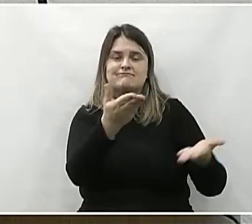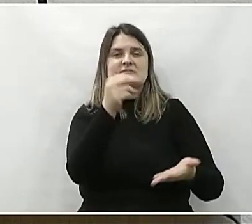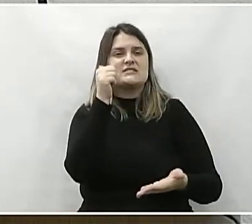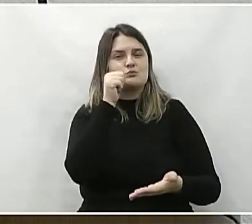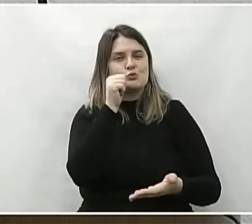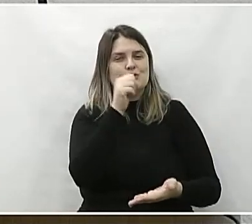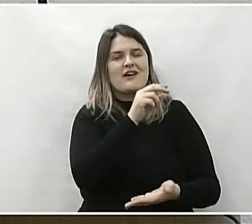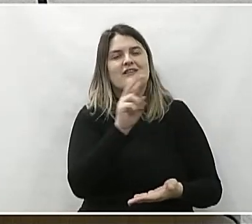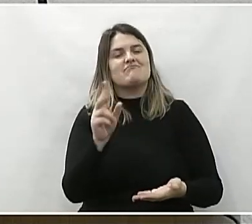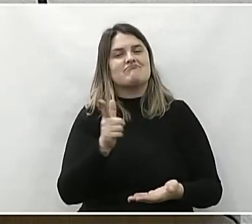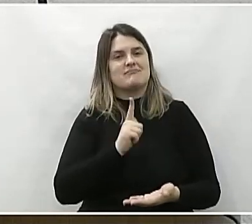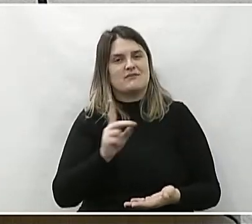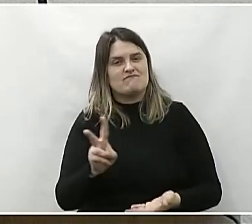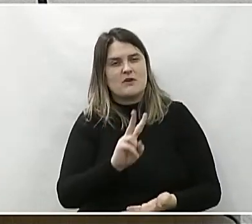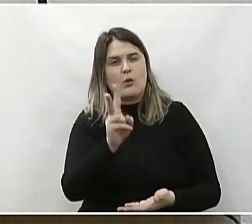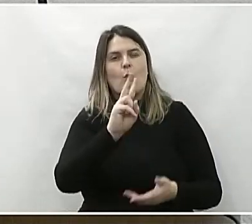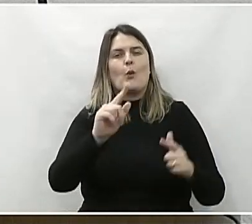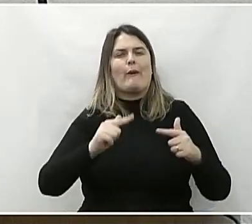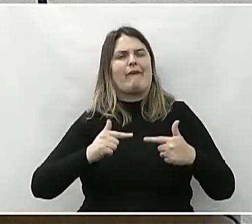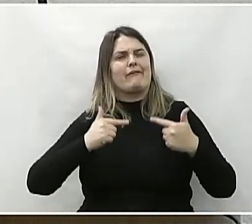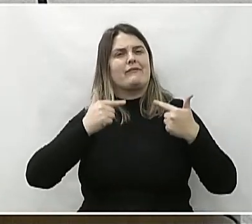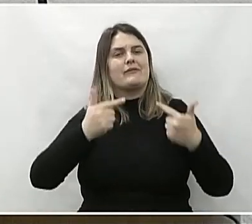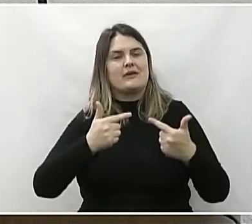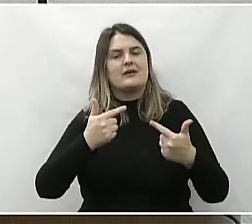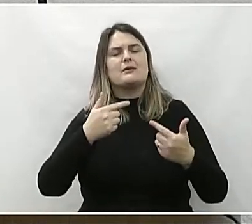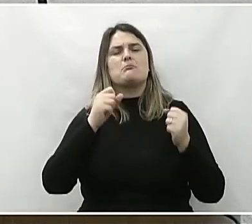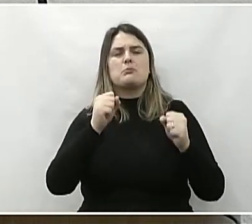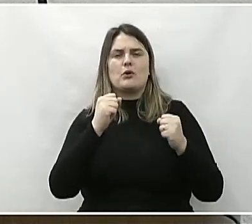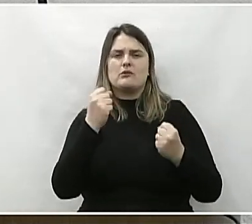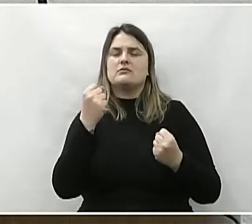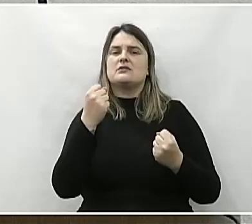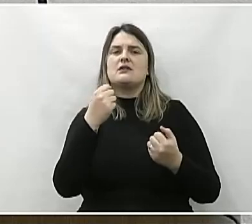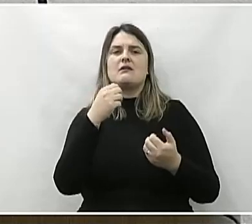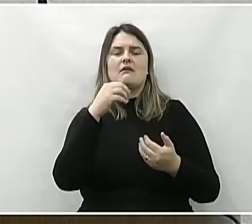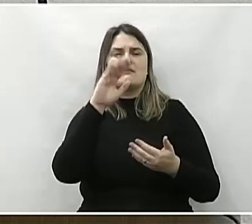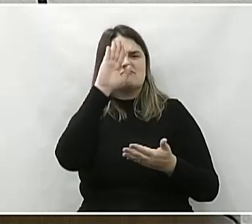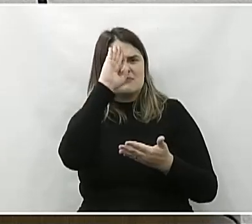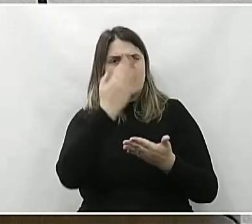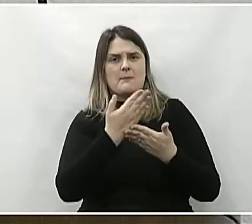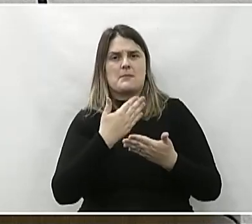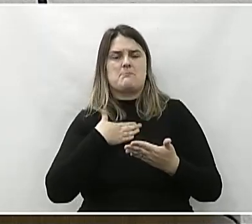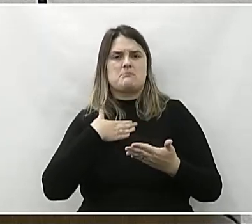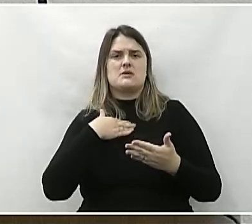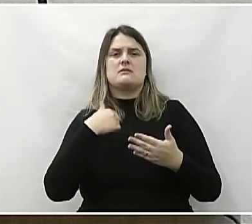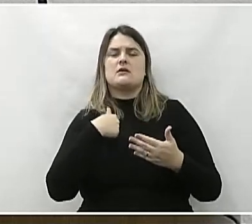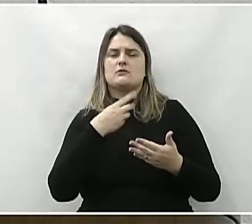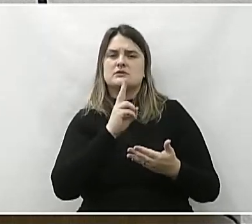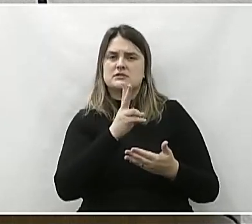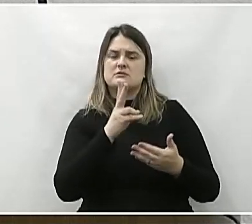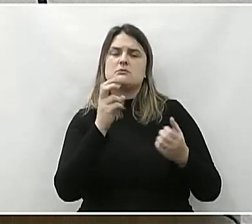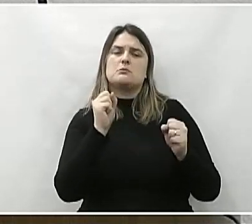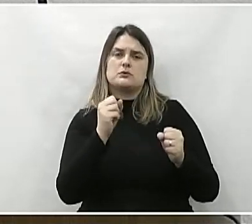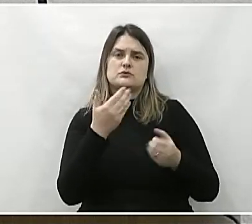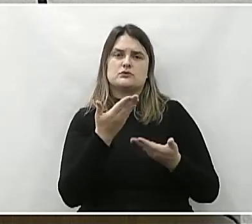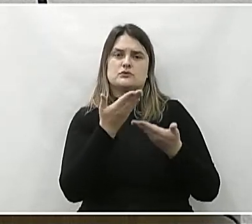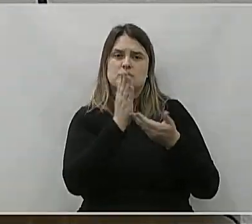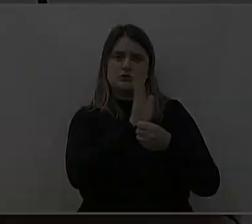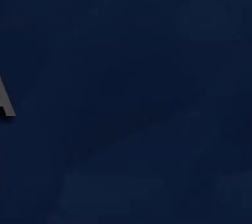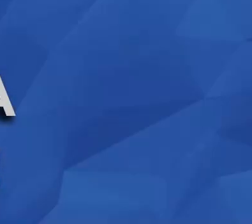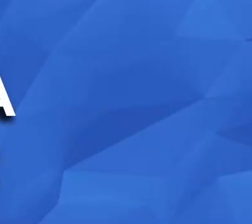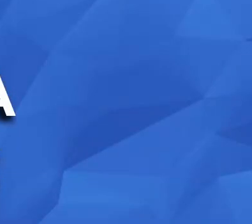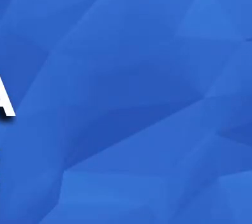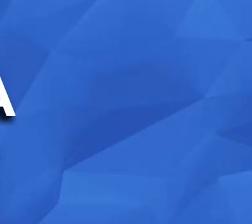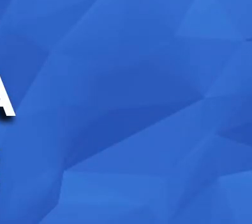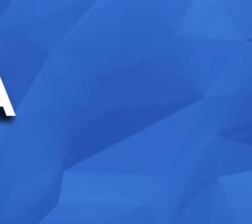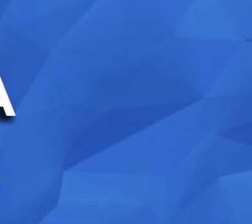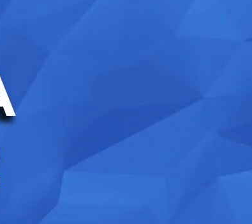valorosa se Gere as mulheres e que ontem com essa com esse Vereador quanto com essa pessoa que tem um respeito enorme por vocês Muito